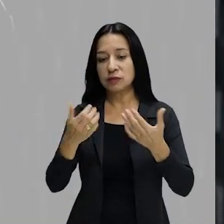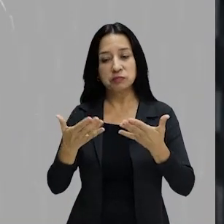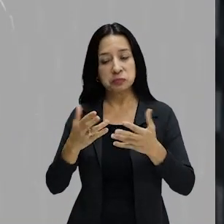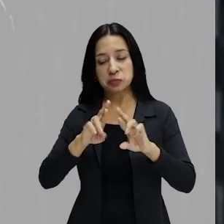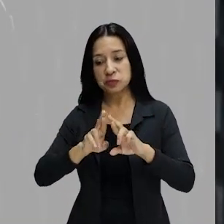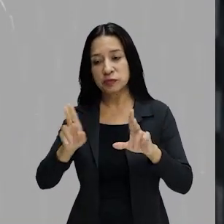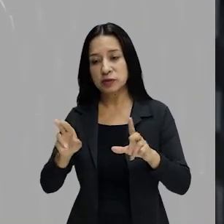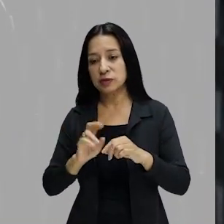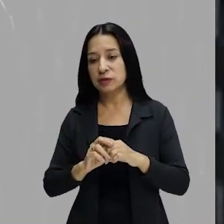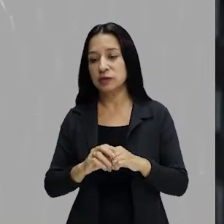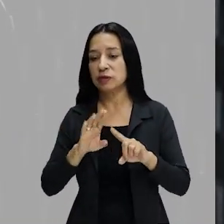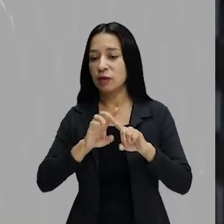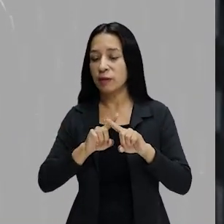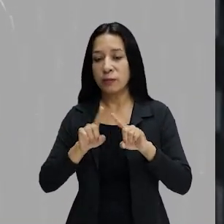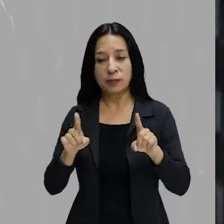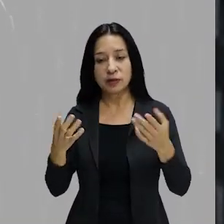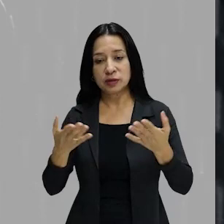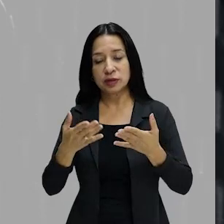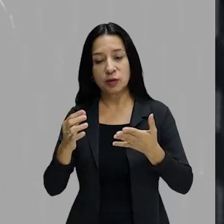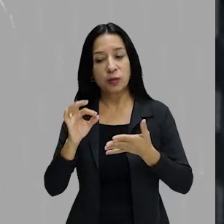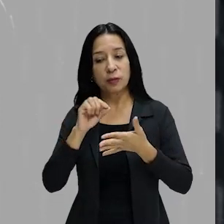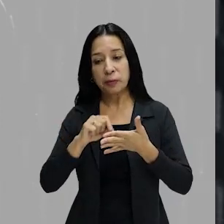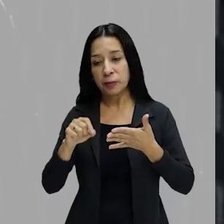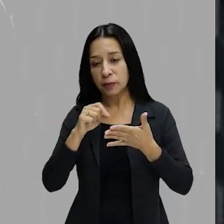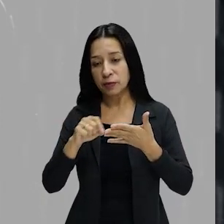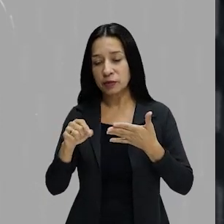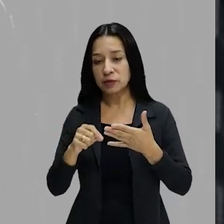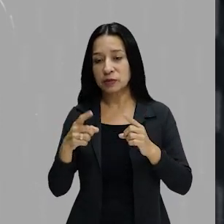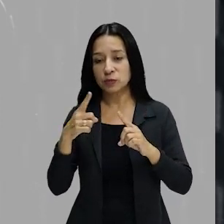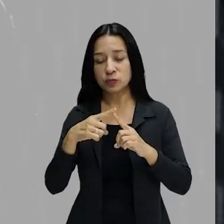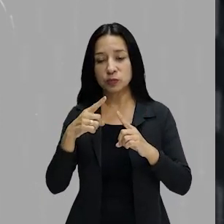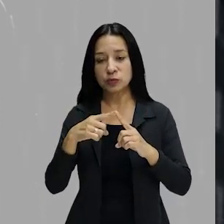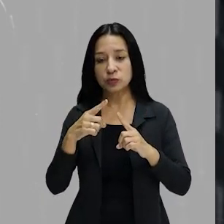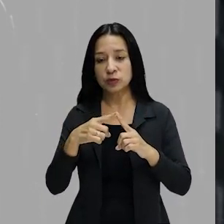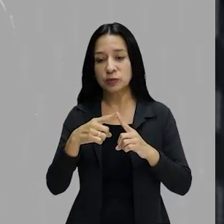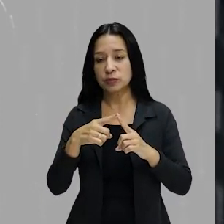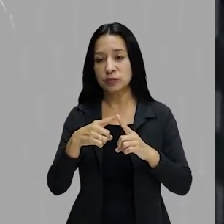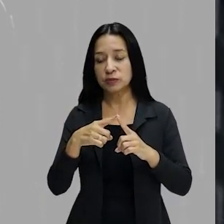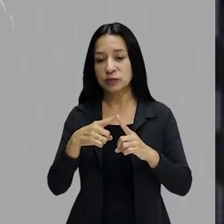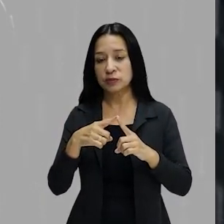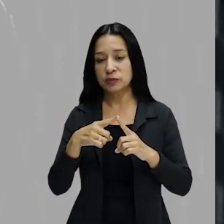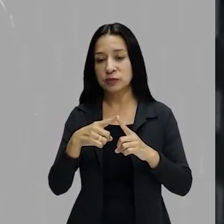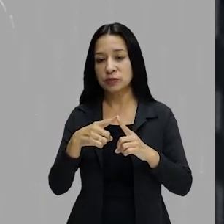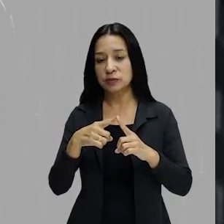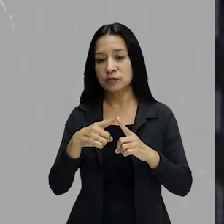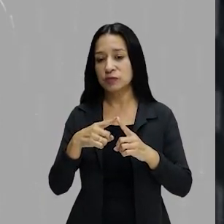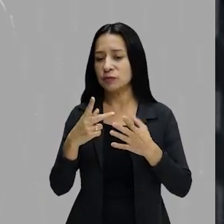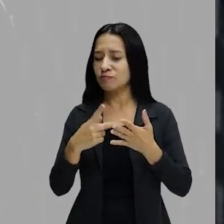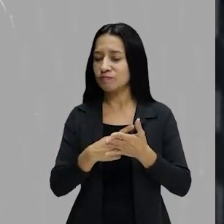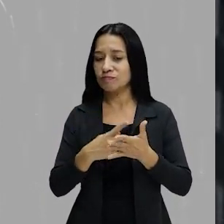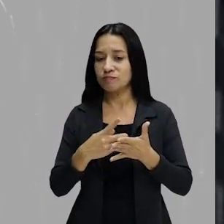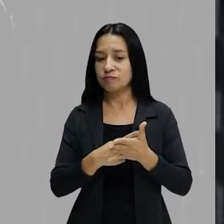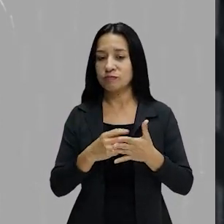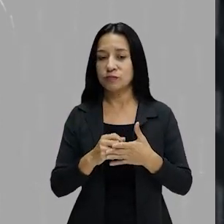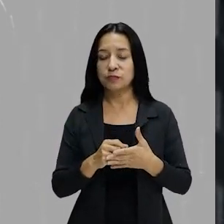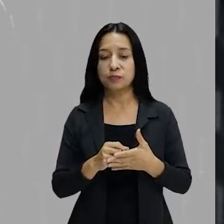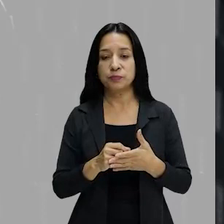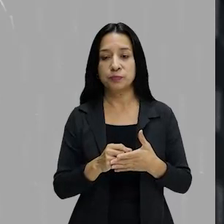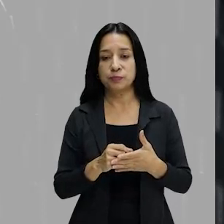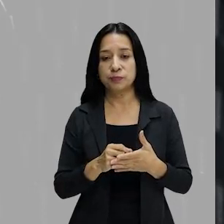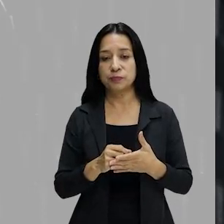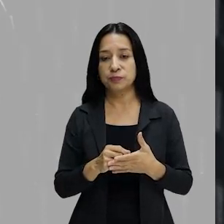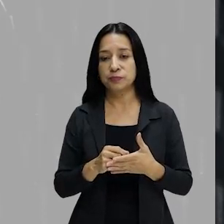para corrigir esse tipo de intercorrência. Então, olha só. Se houvesse